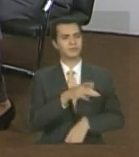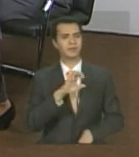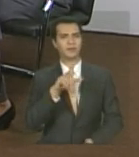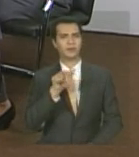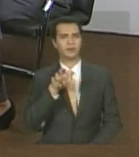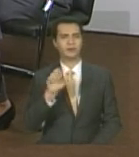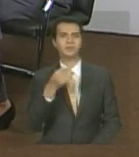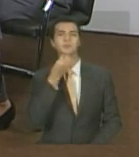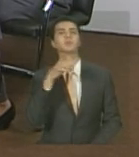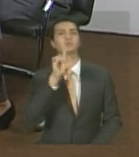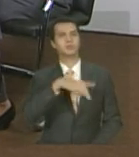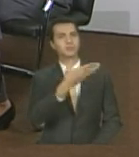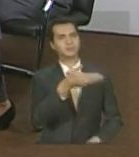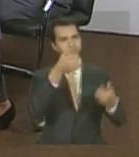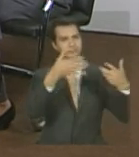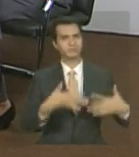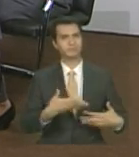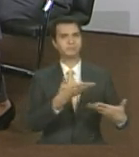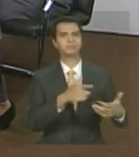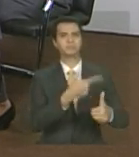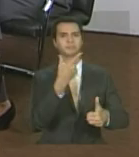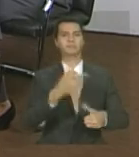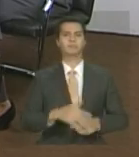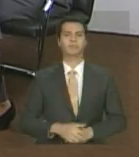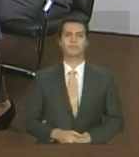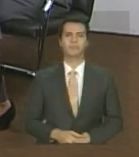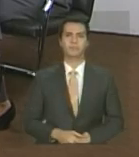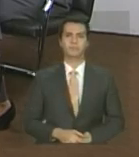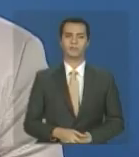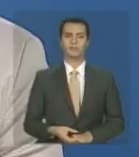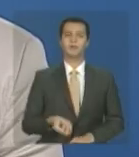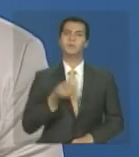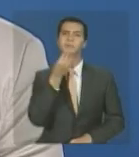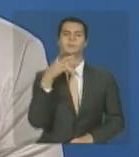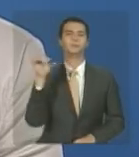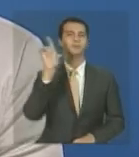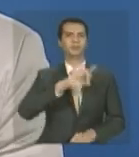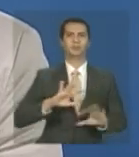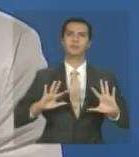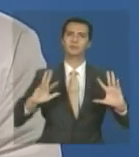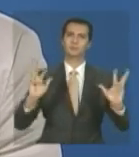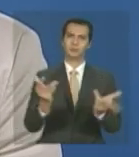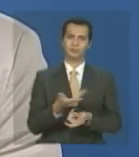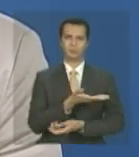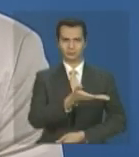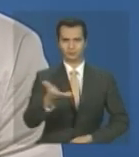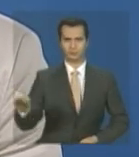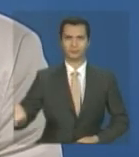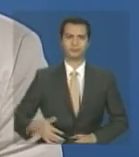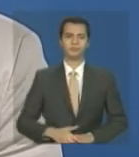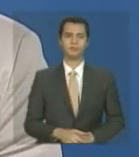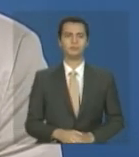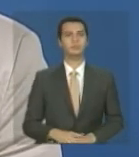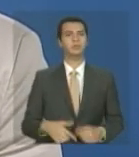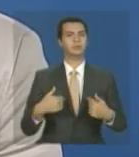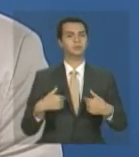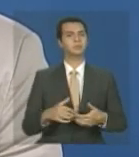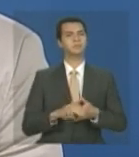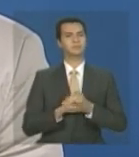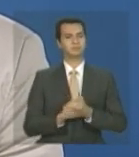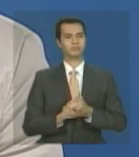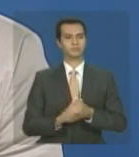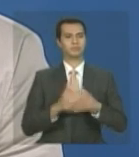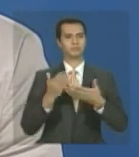teleconferência de hoje. Bom dia, Carolina. Bom dia, Renata. Bom dia a todos e a todas as telespectadoras. Eu trago uma saudação